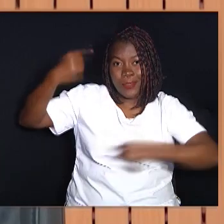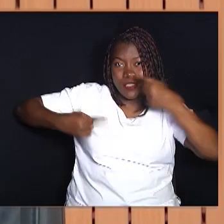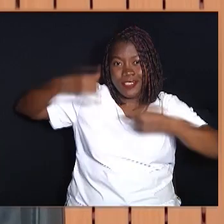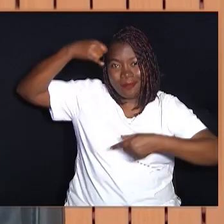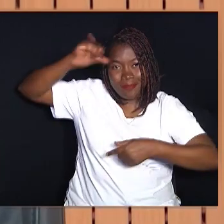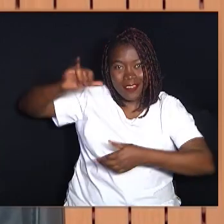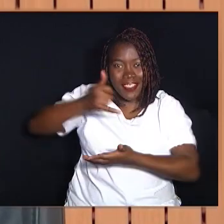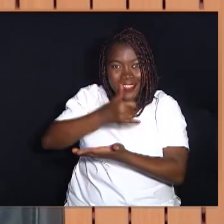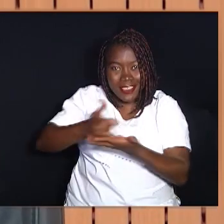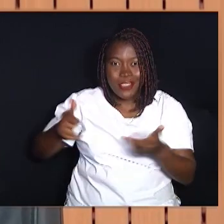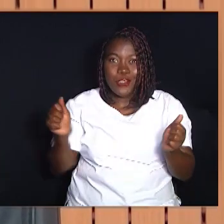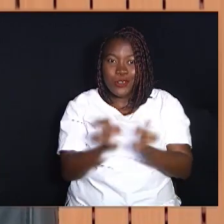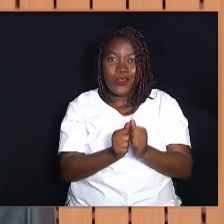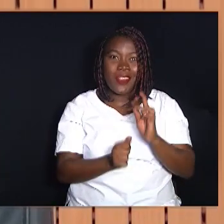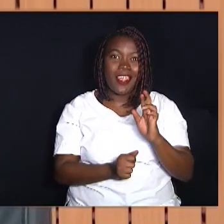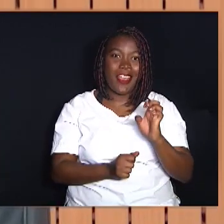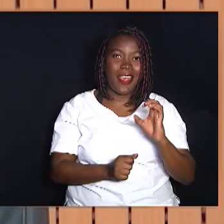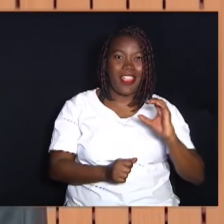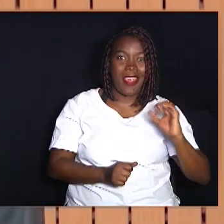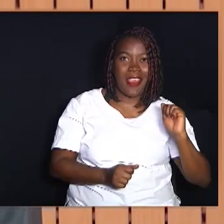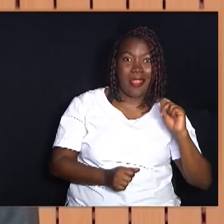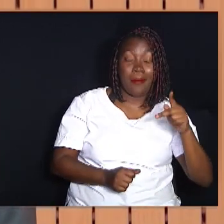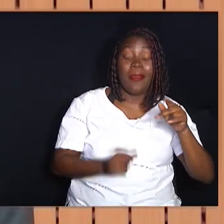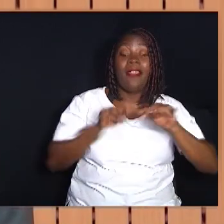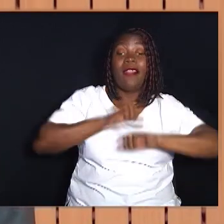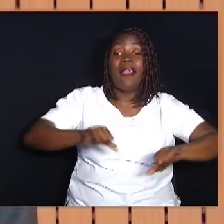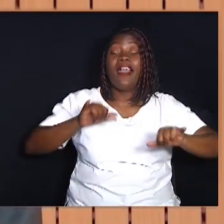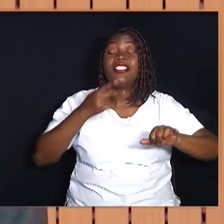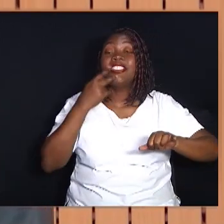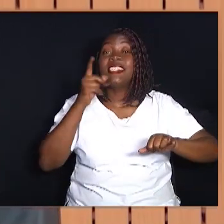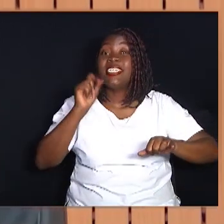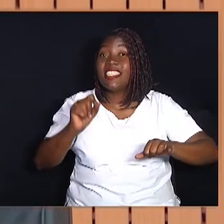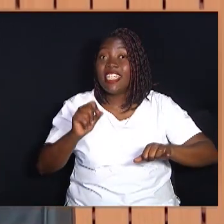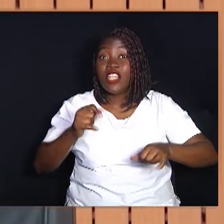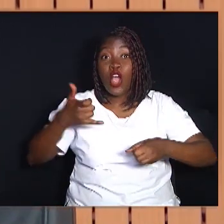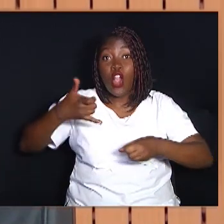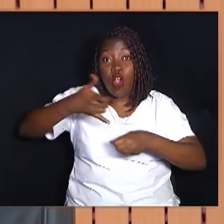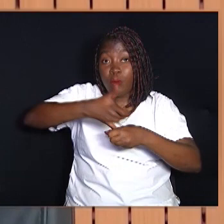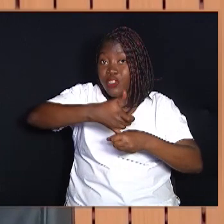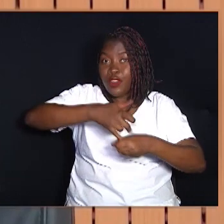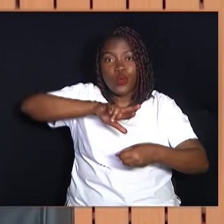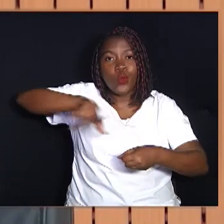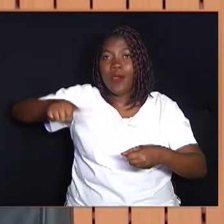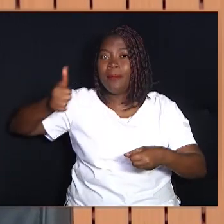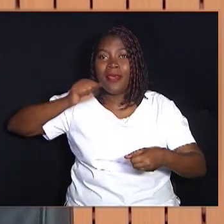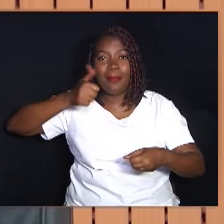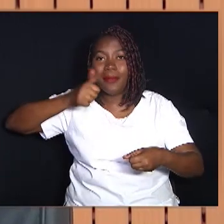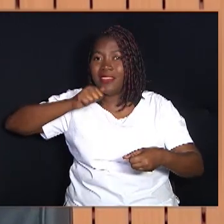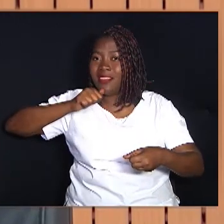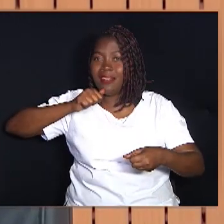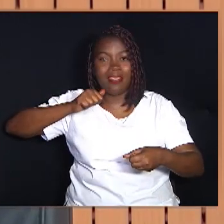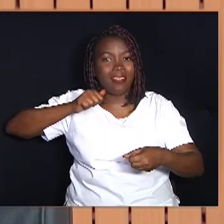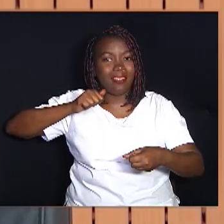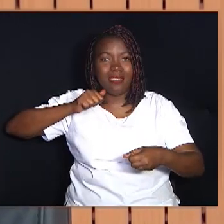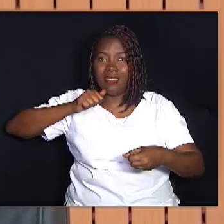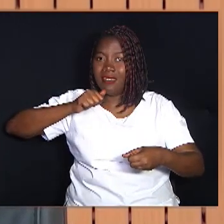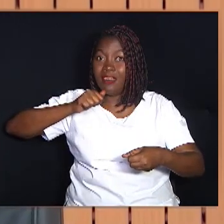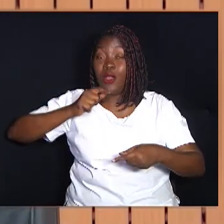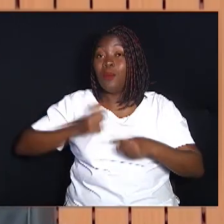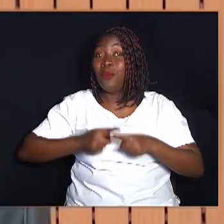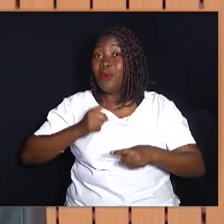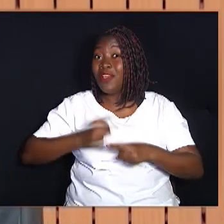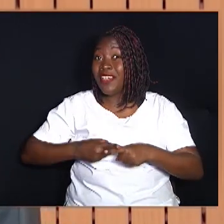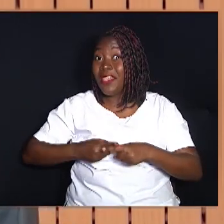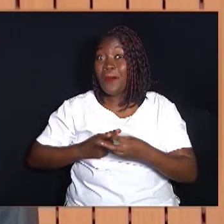com o RECAP, que a campanha dizia o seguinte: combustível não é bebida. Porque